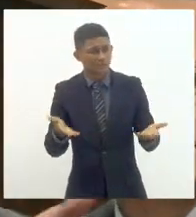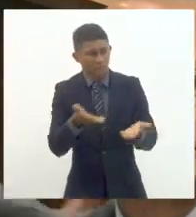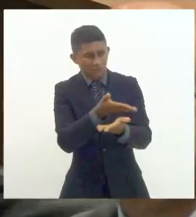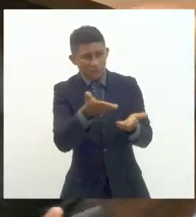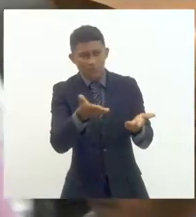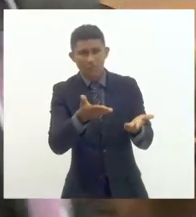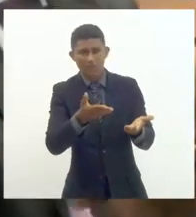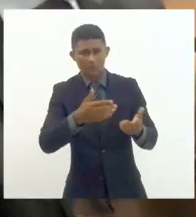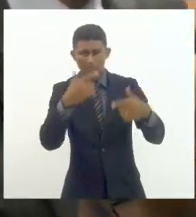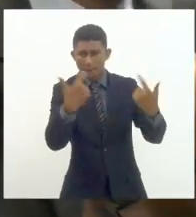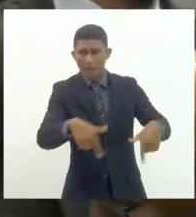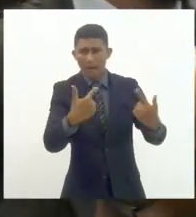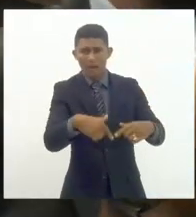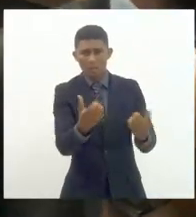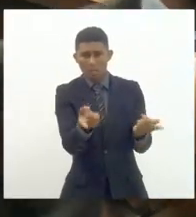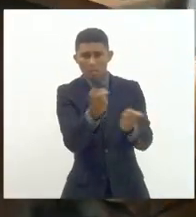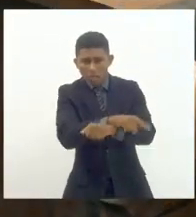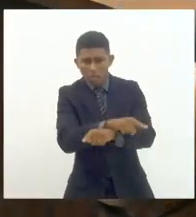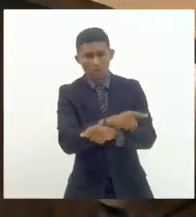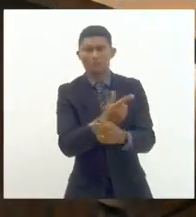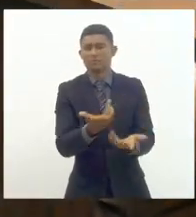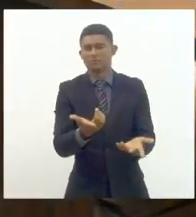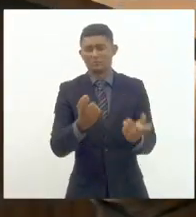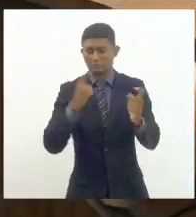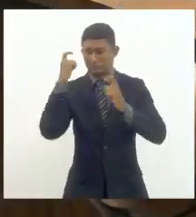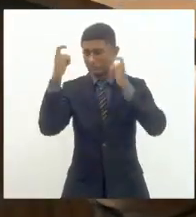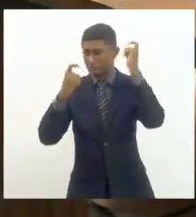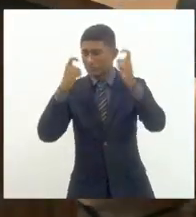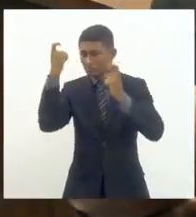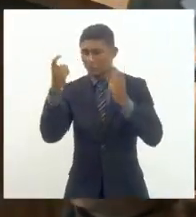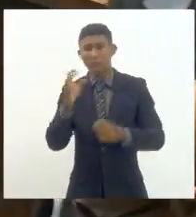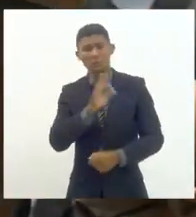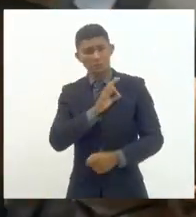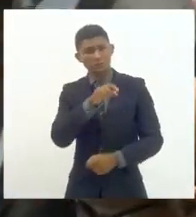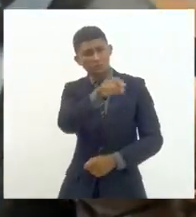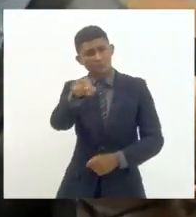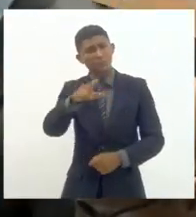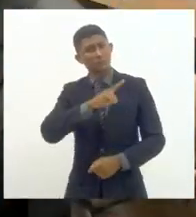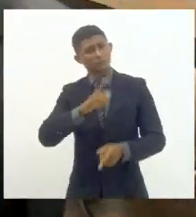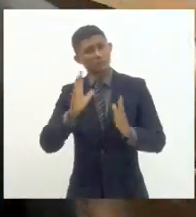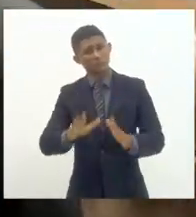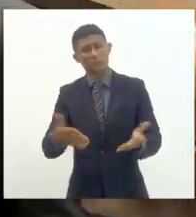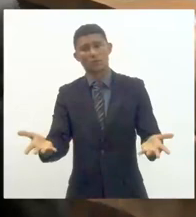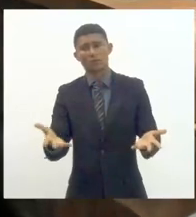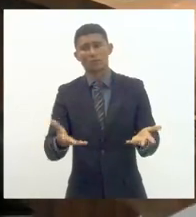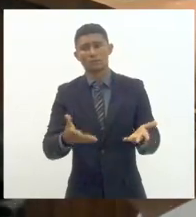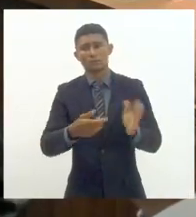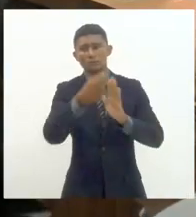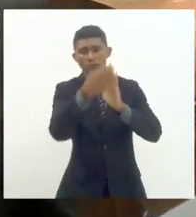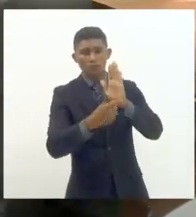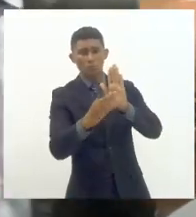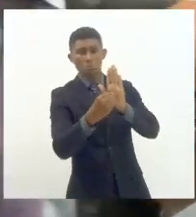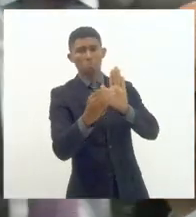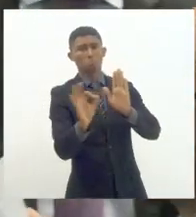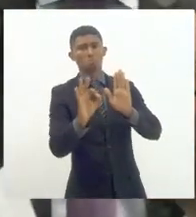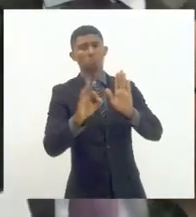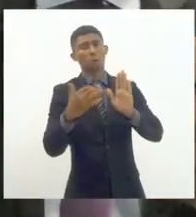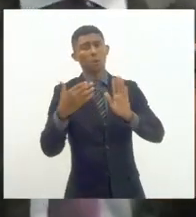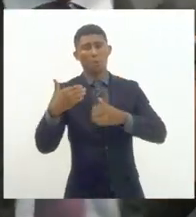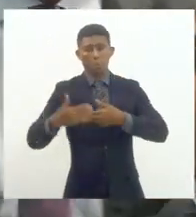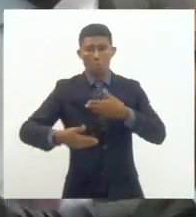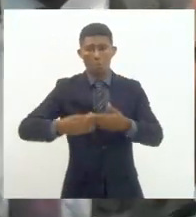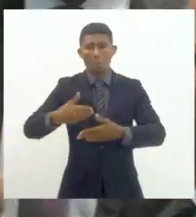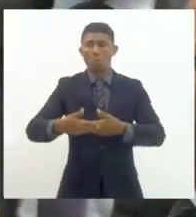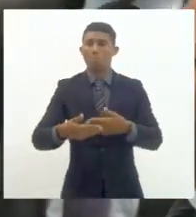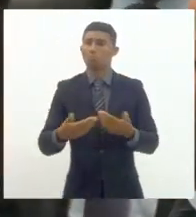é preocupante. Já há polícias que têm. Então, a redação vaga abre espaço para uma situação que daqui a